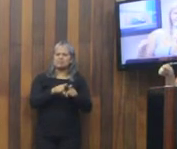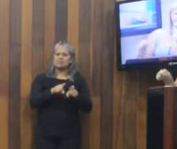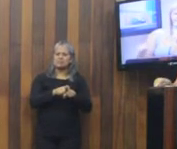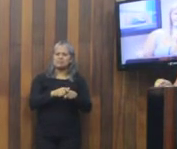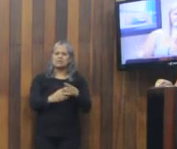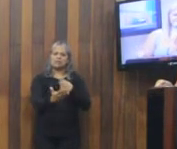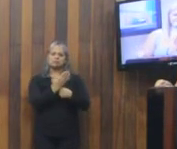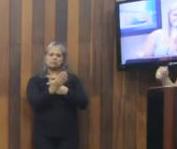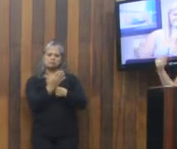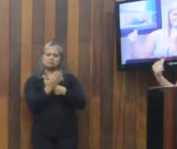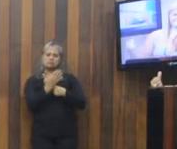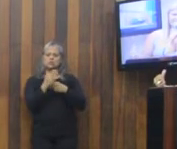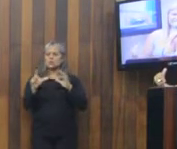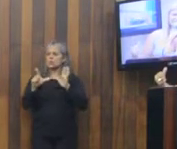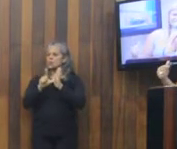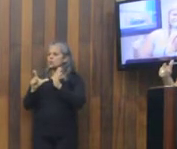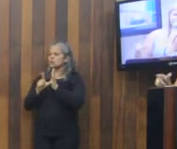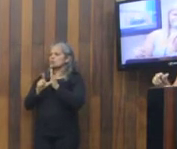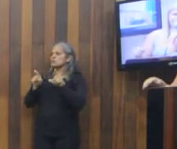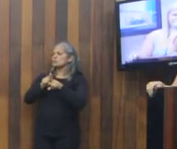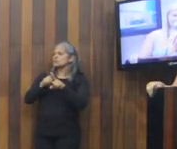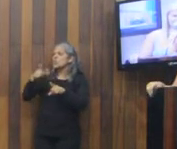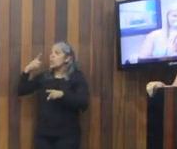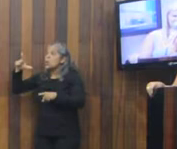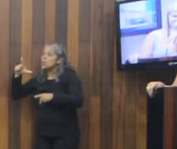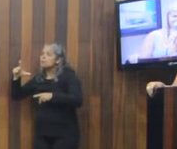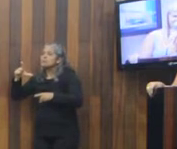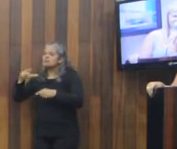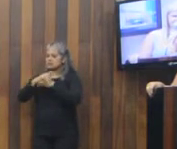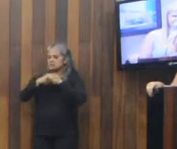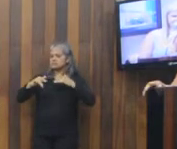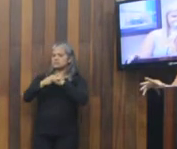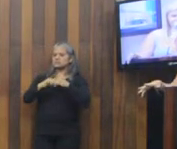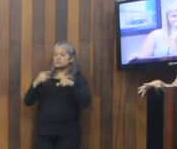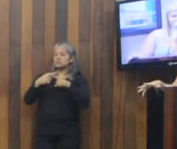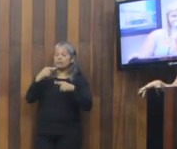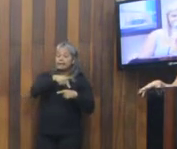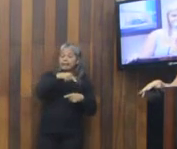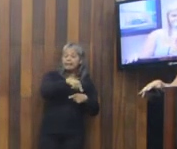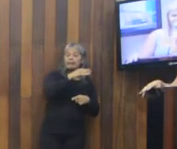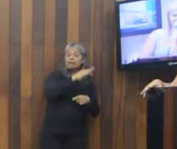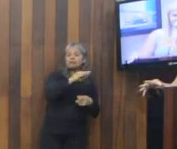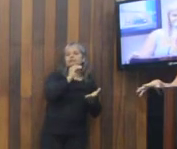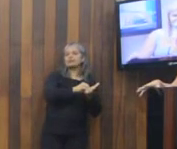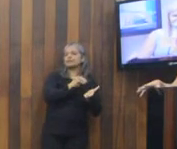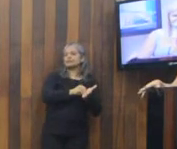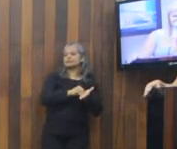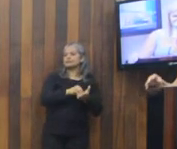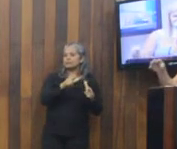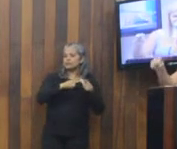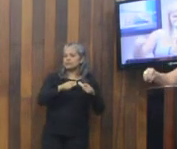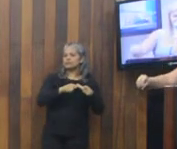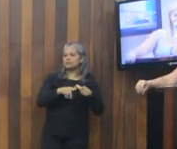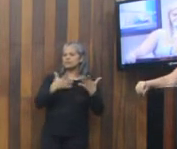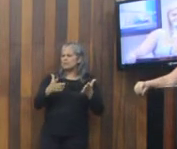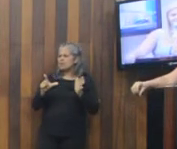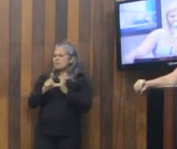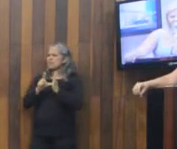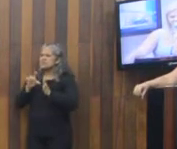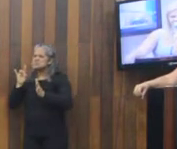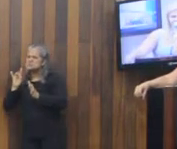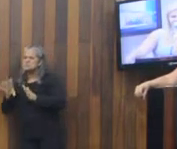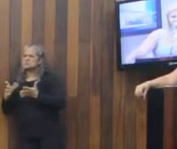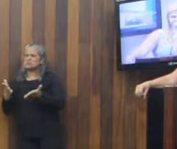que são a mão de obra, às vezes, de outras cidades por não encontrarem emprego aqui. Então, o nosso comércio, ele não se restringe só